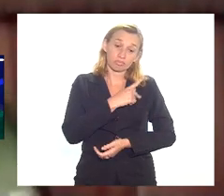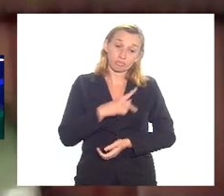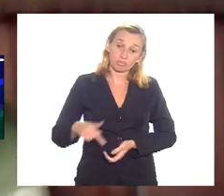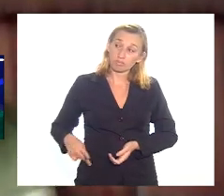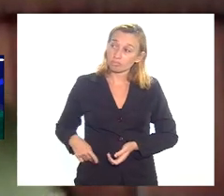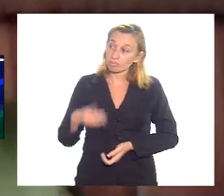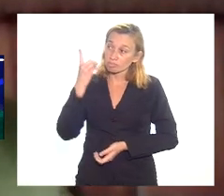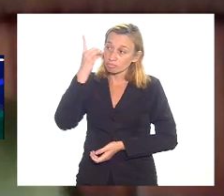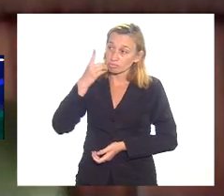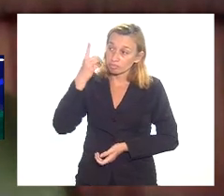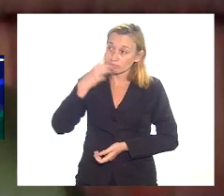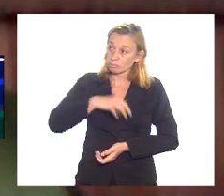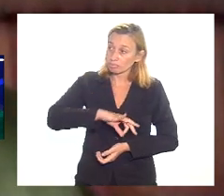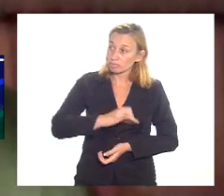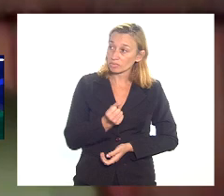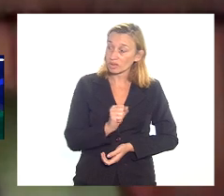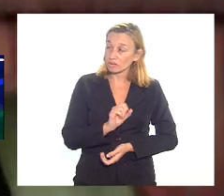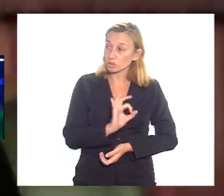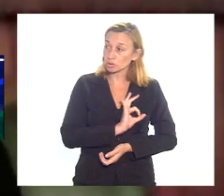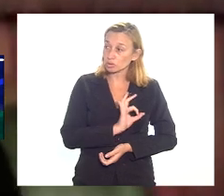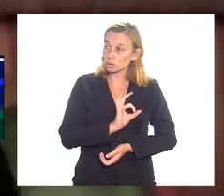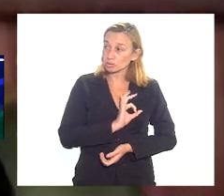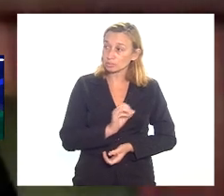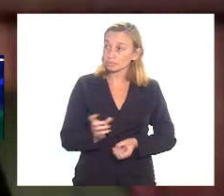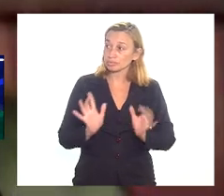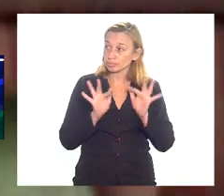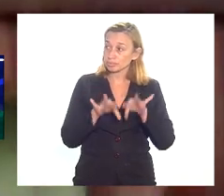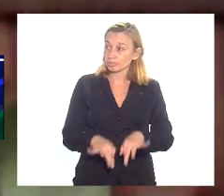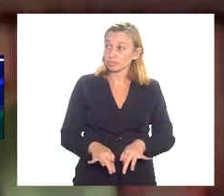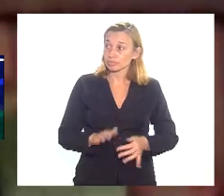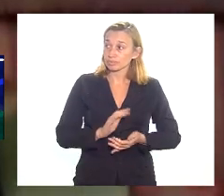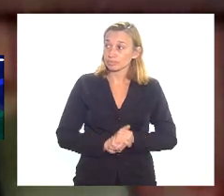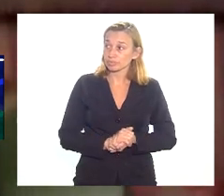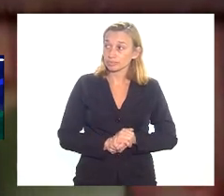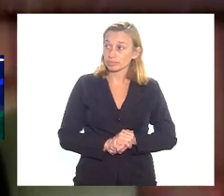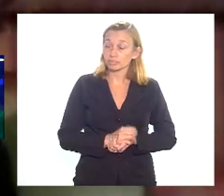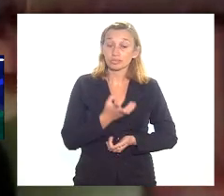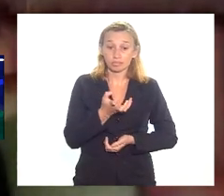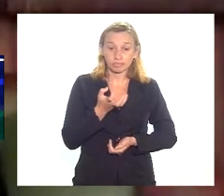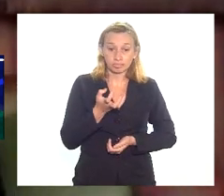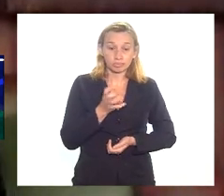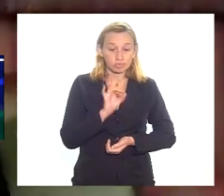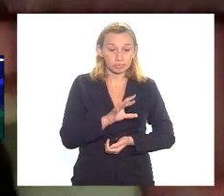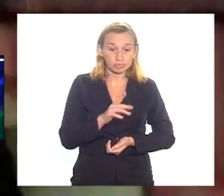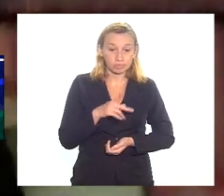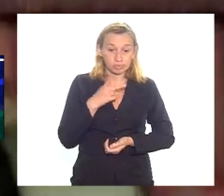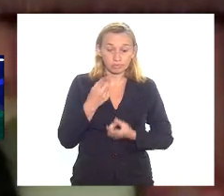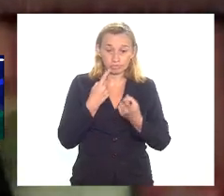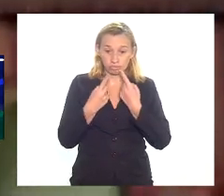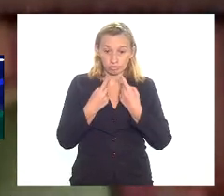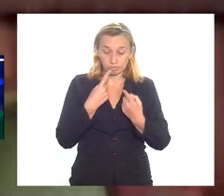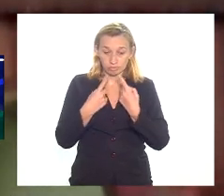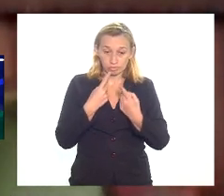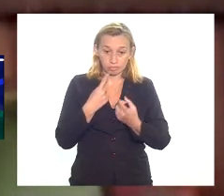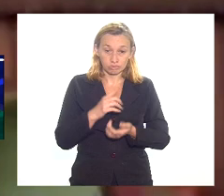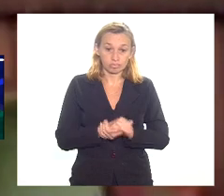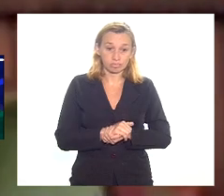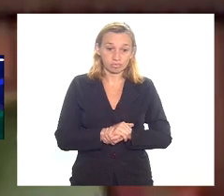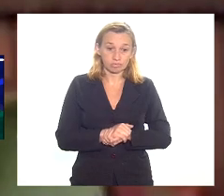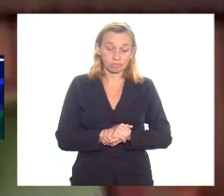deputada Marta Rocha. E, para finalizar aqui, eu quero só fazer um diálogo com